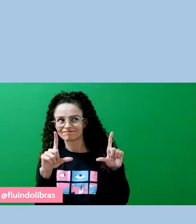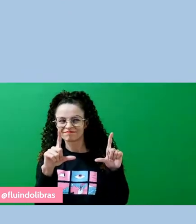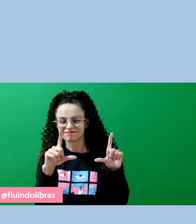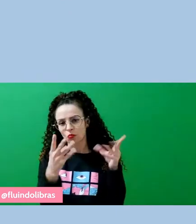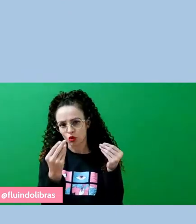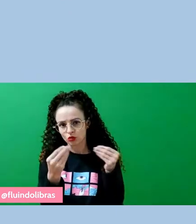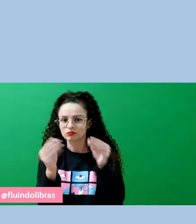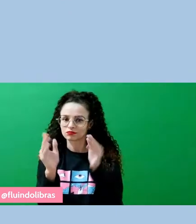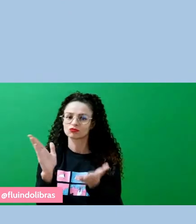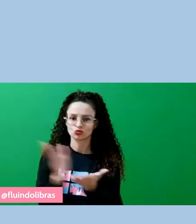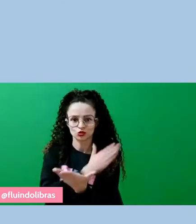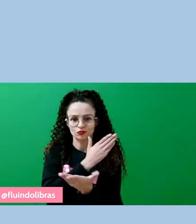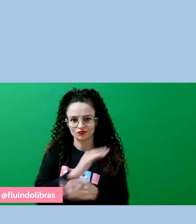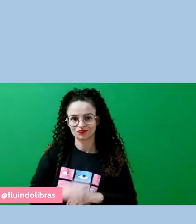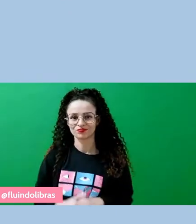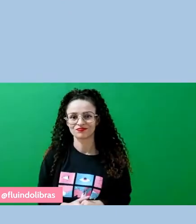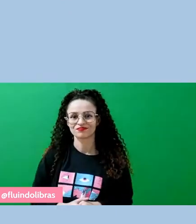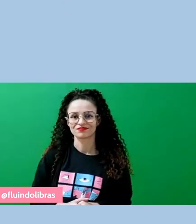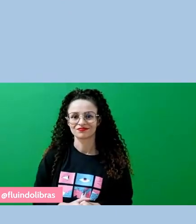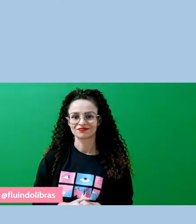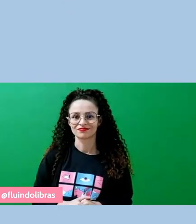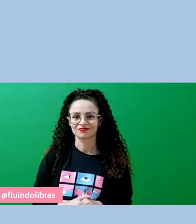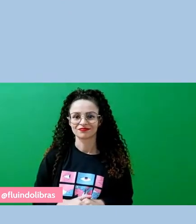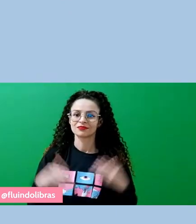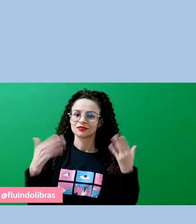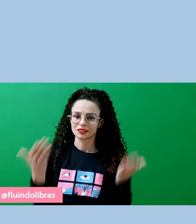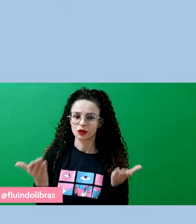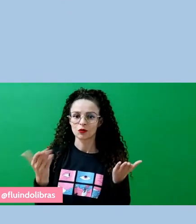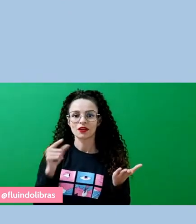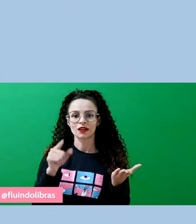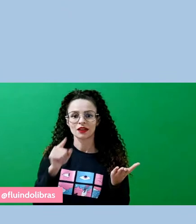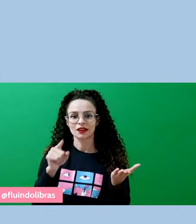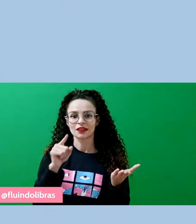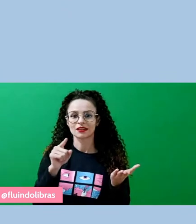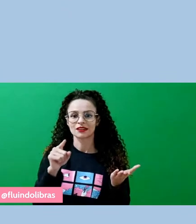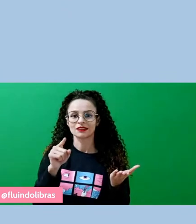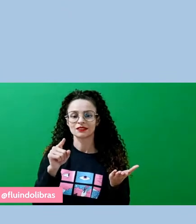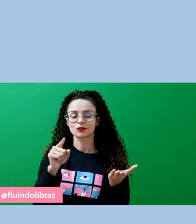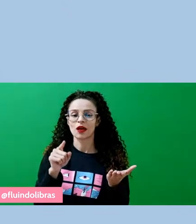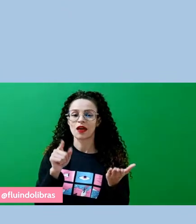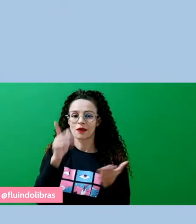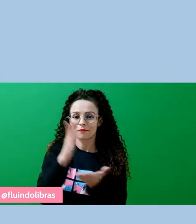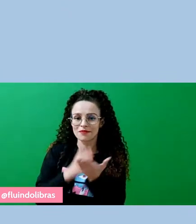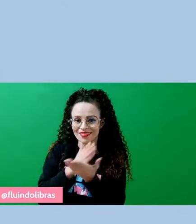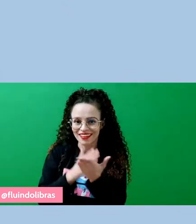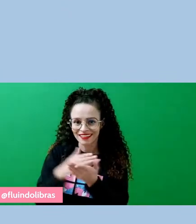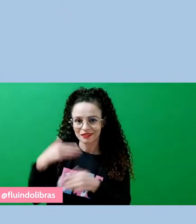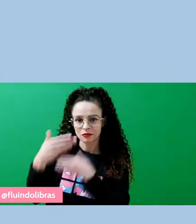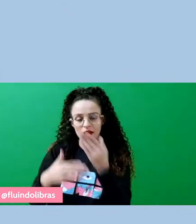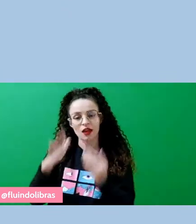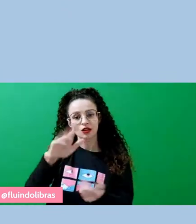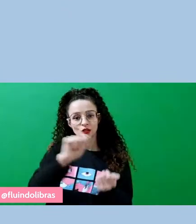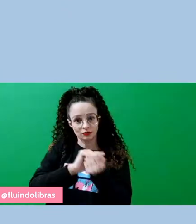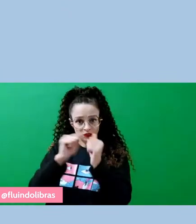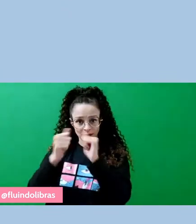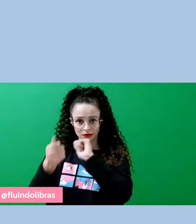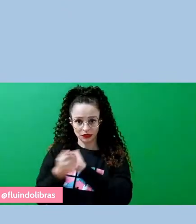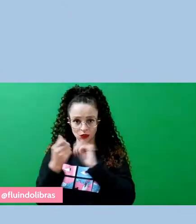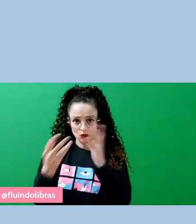demais. Então, esse foi essa metade do processo. Agora, sobre a adaptação em si,